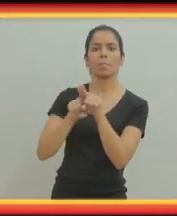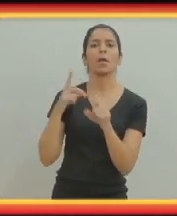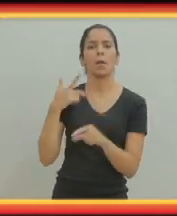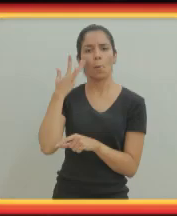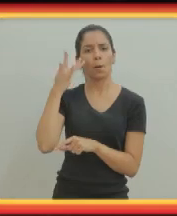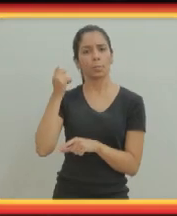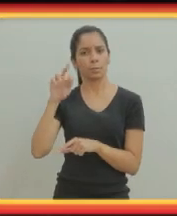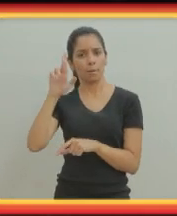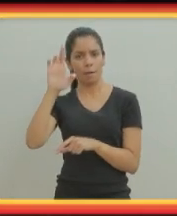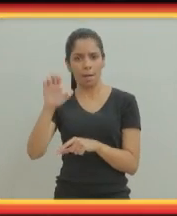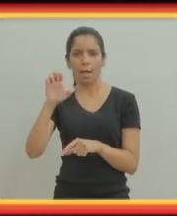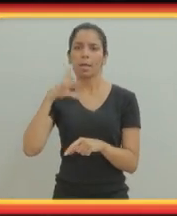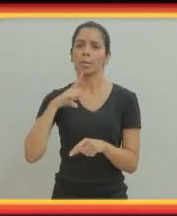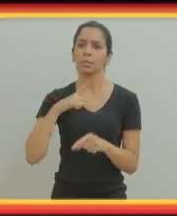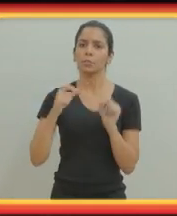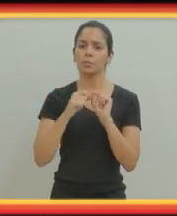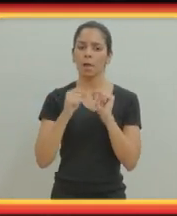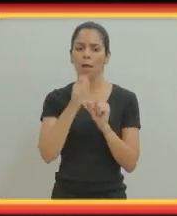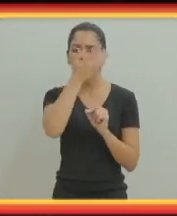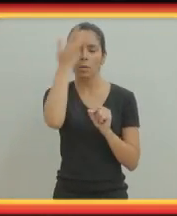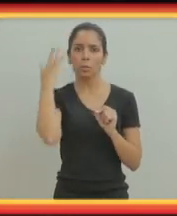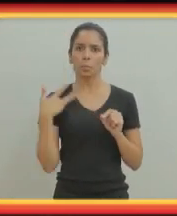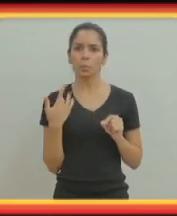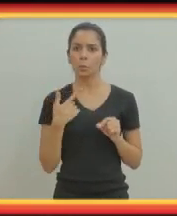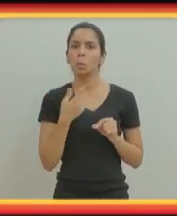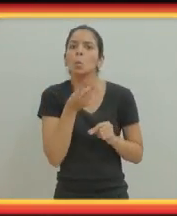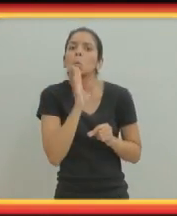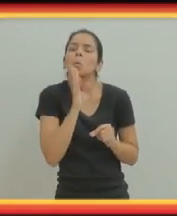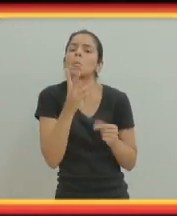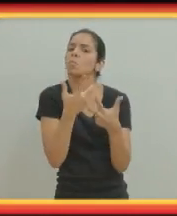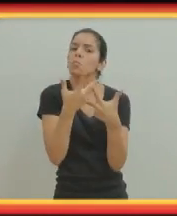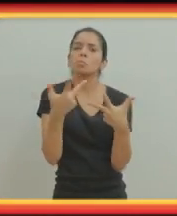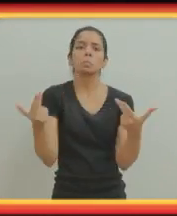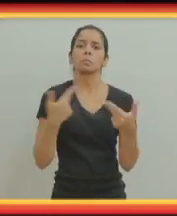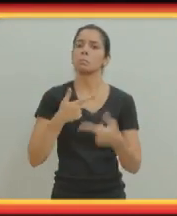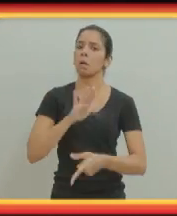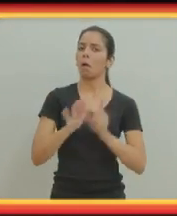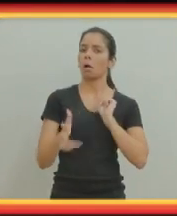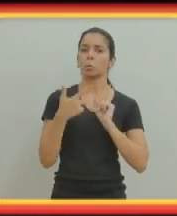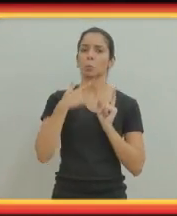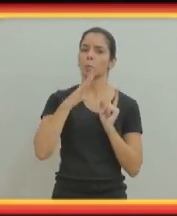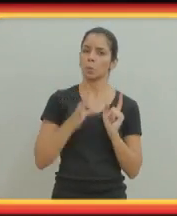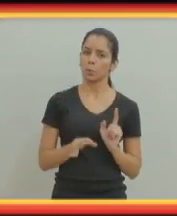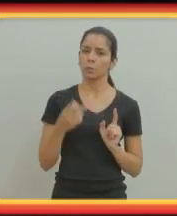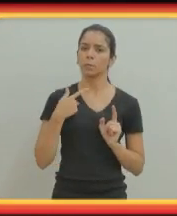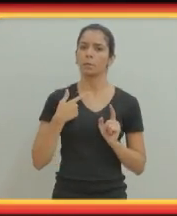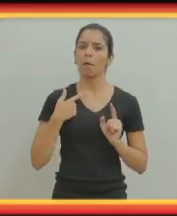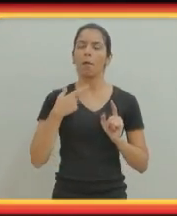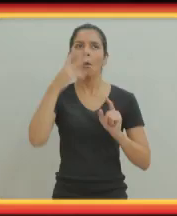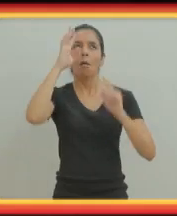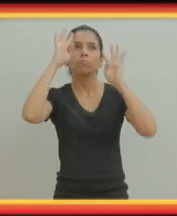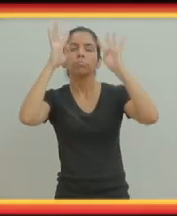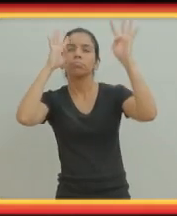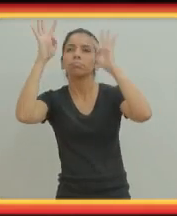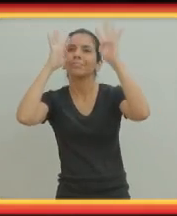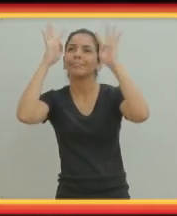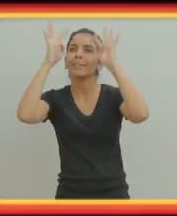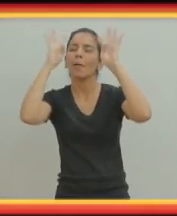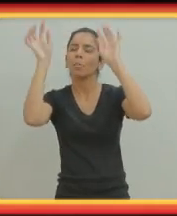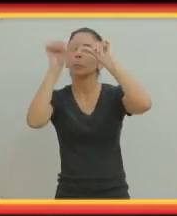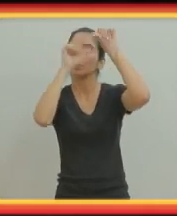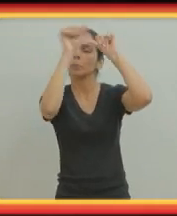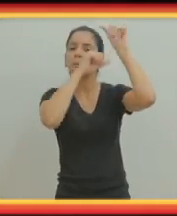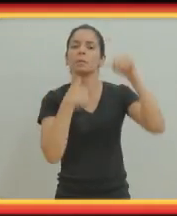também. Eu acho que a arte leva as pessoas a lugares desconhecidos, brinca